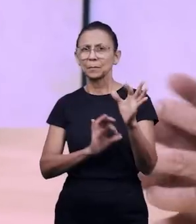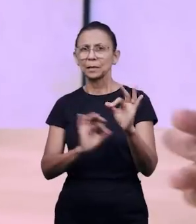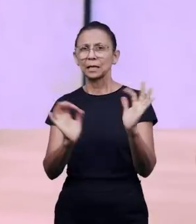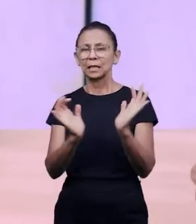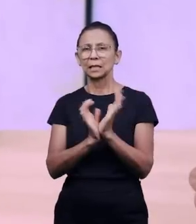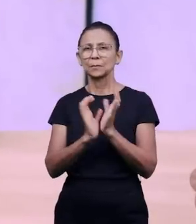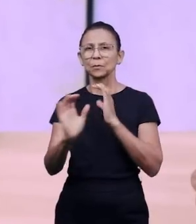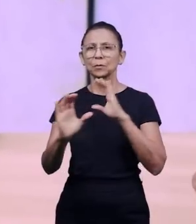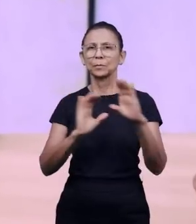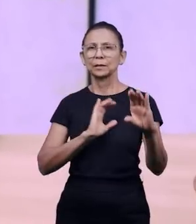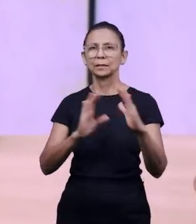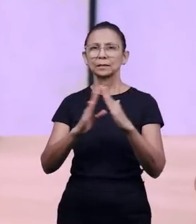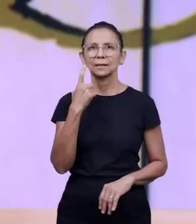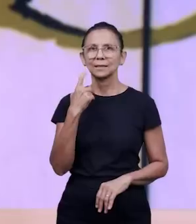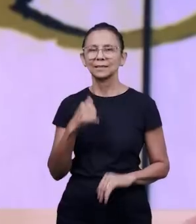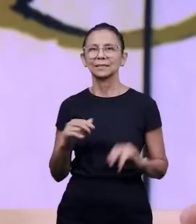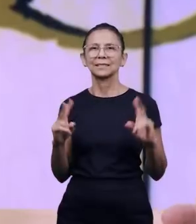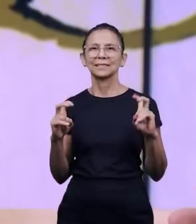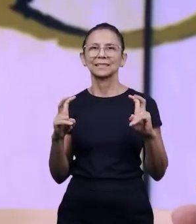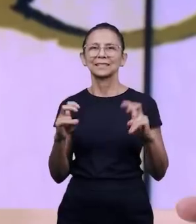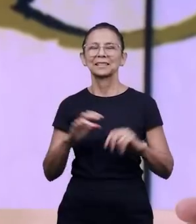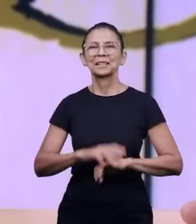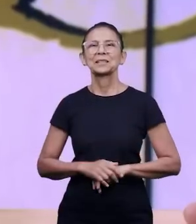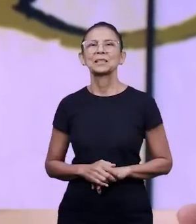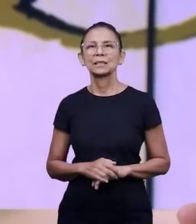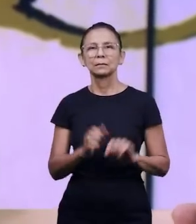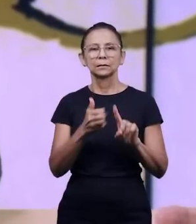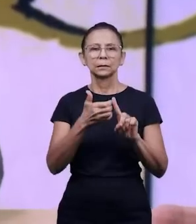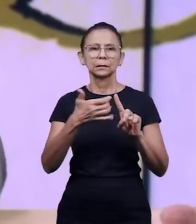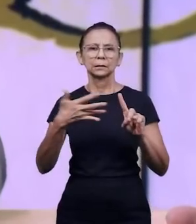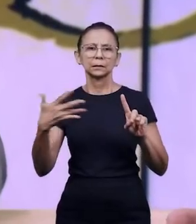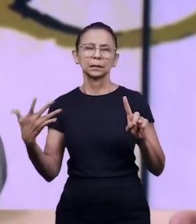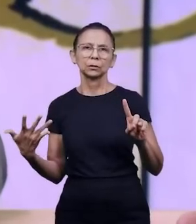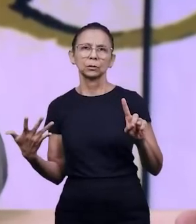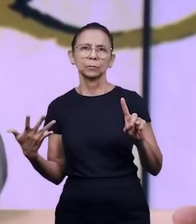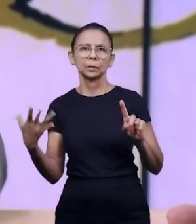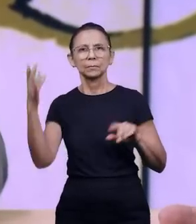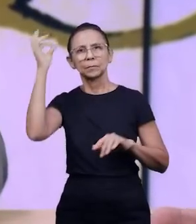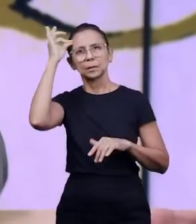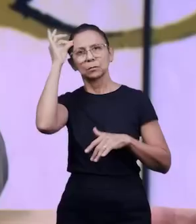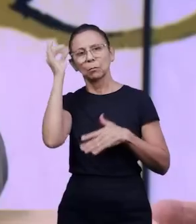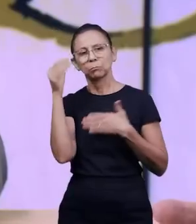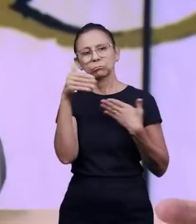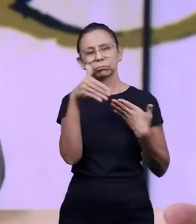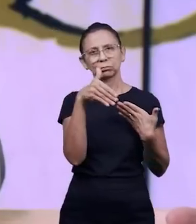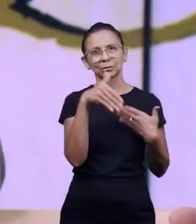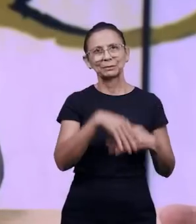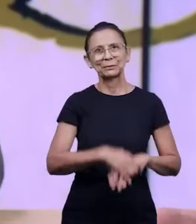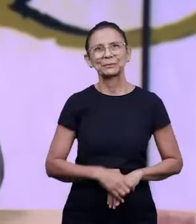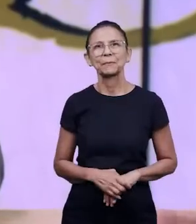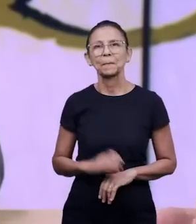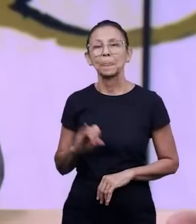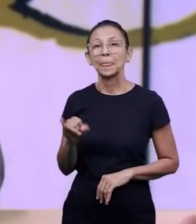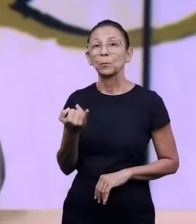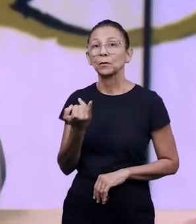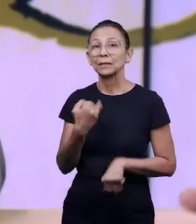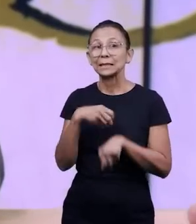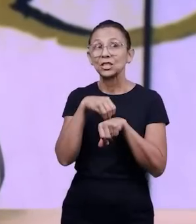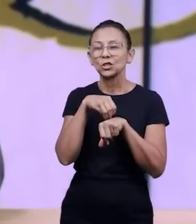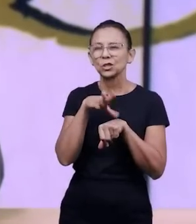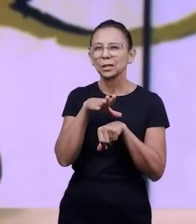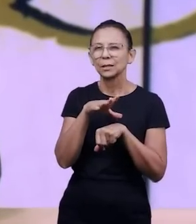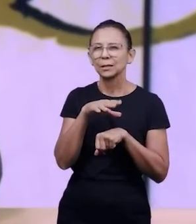produzido pela equipe de comunicação da Igreja Cristã Maranata. Nós transmitimos pela TV Manaim, transmitimos pelo Facebook da Rádio Manaim, também transmitimos